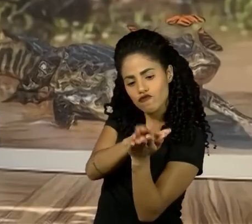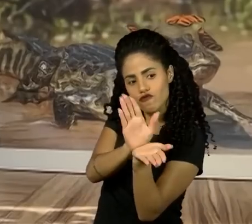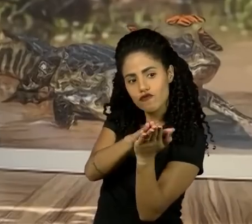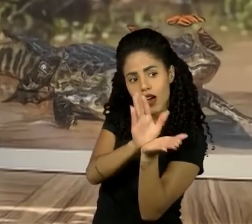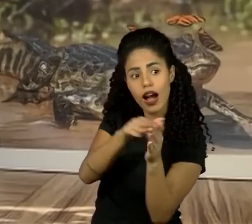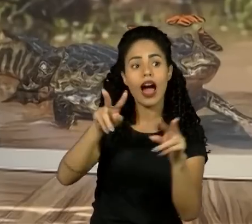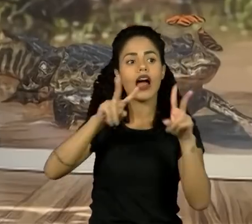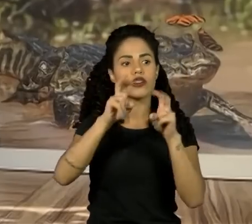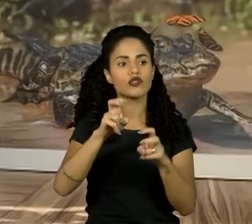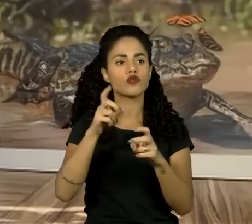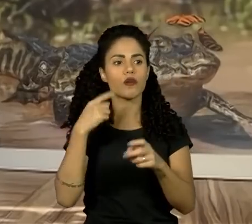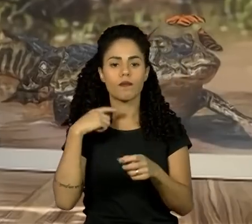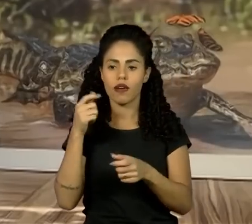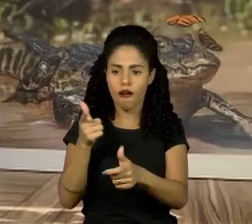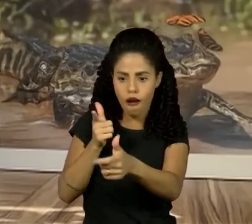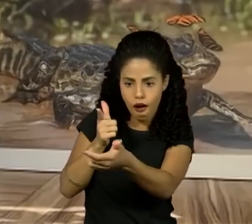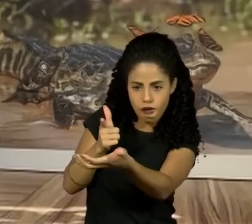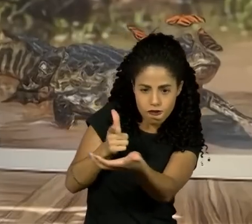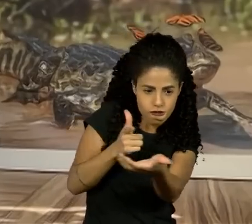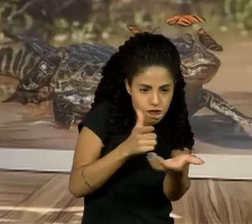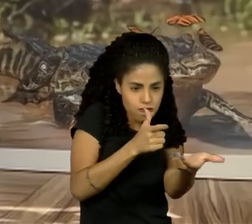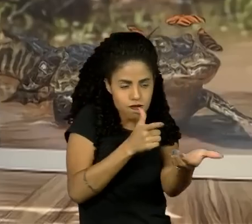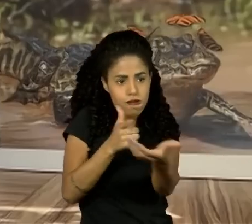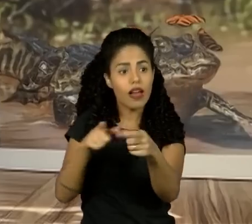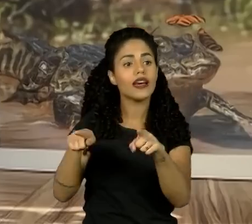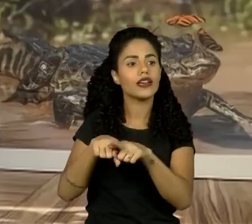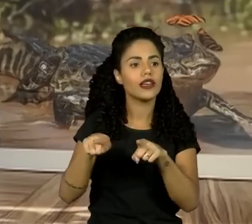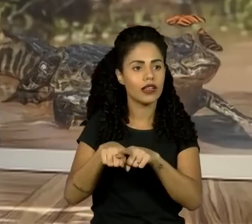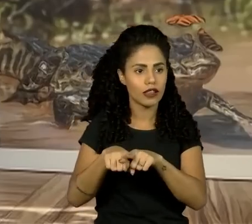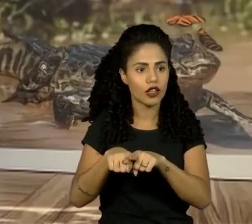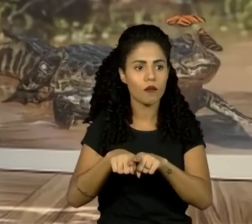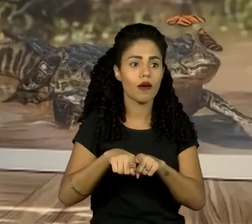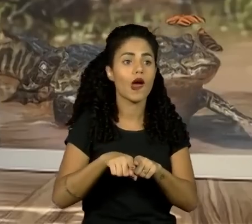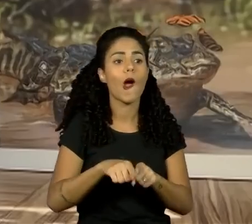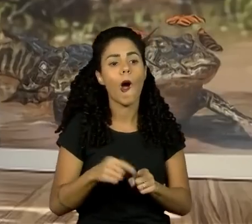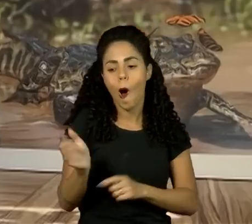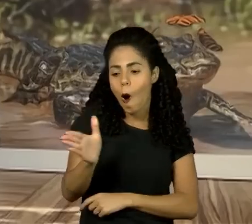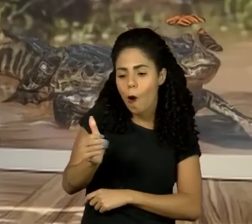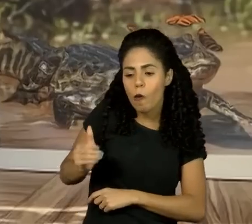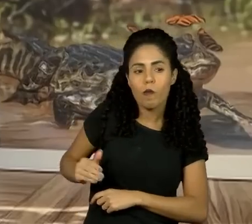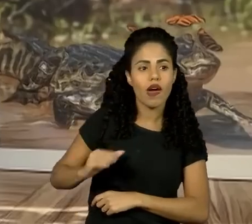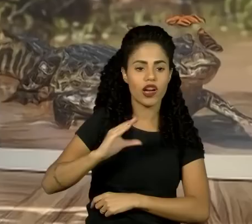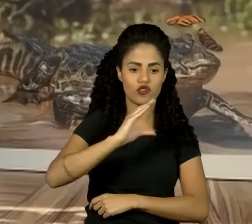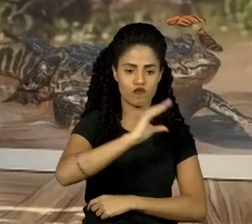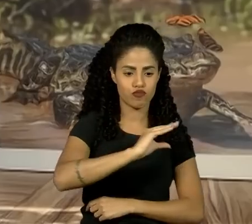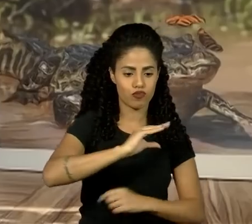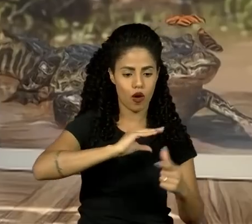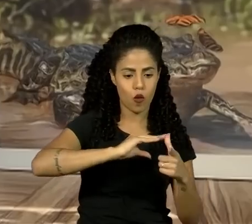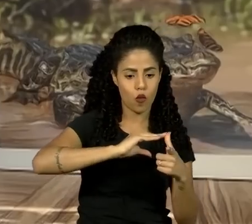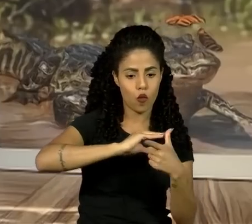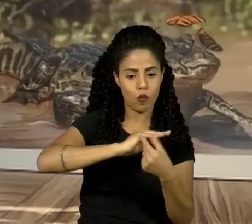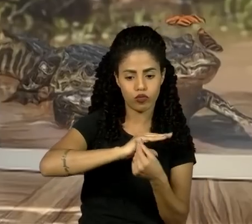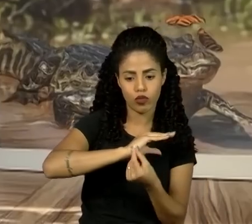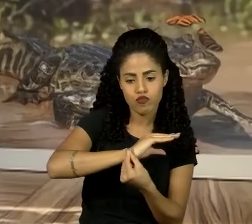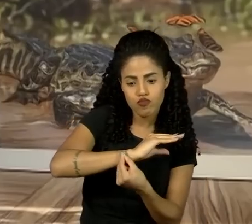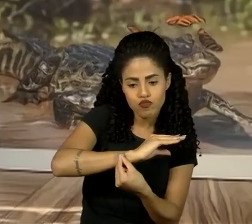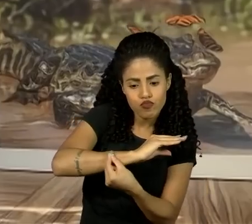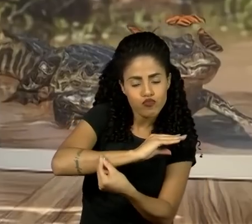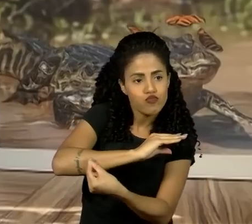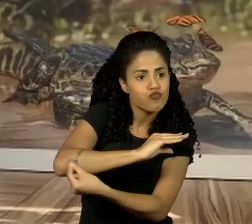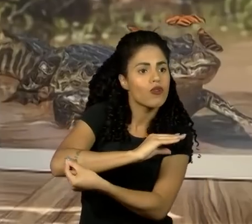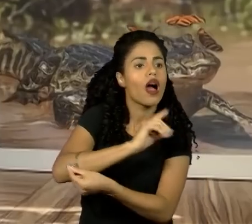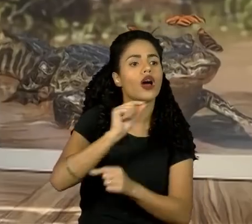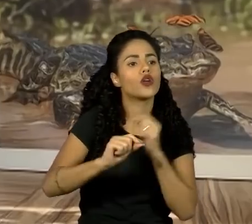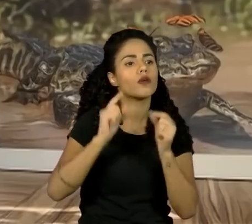a caça ilegal, e a gente tem o pintado, que fala sobre o respeito, né, à Piracema, a época do defeso, que traz um pouco também